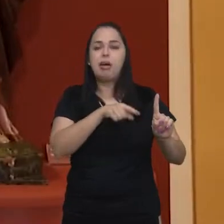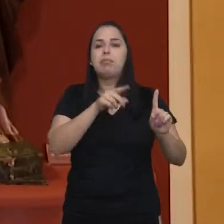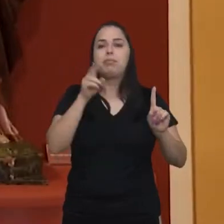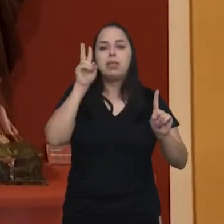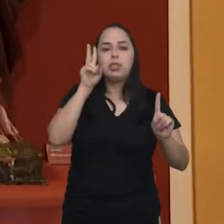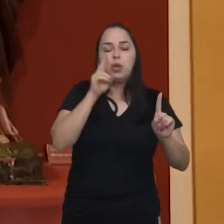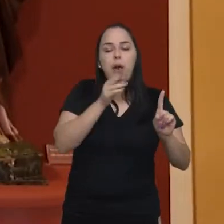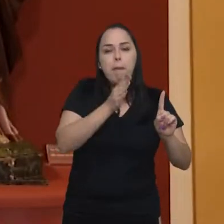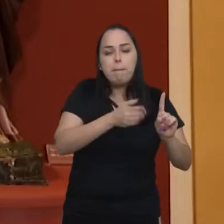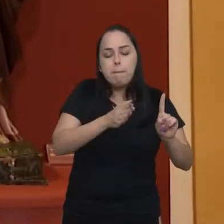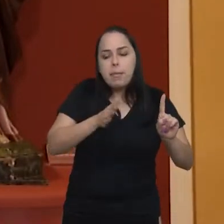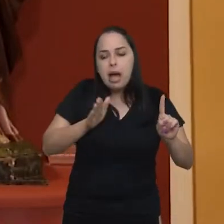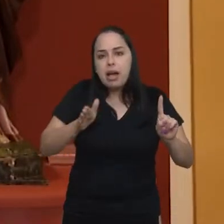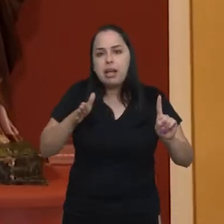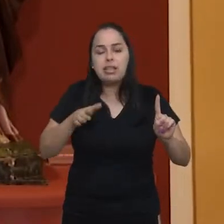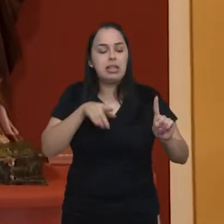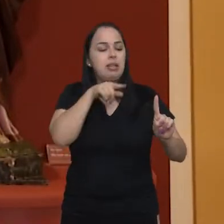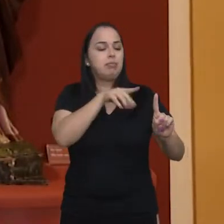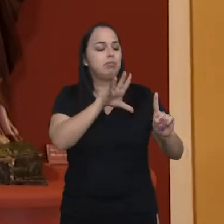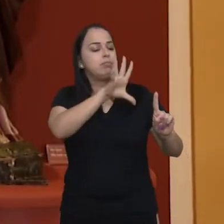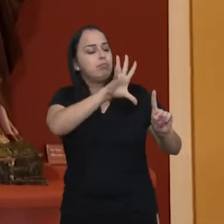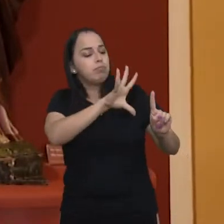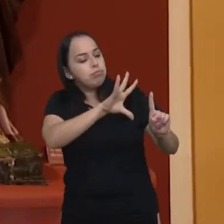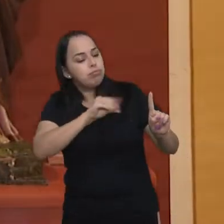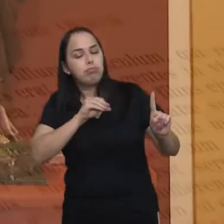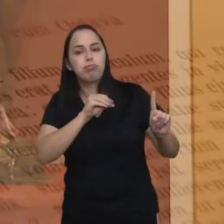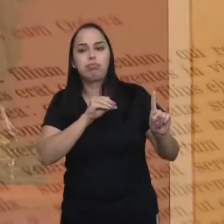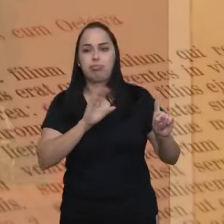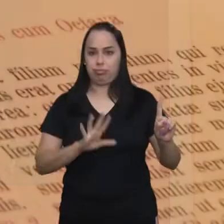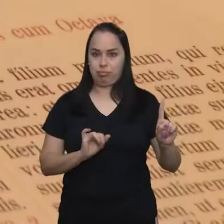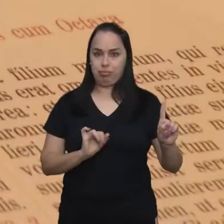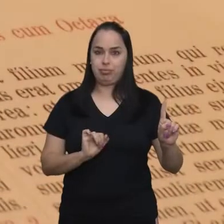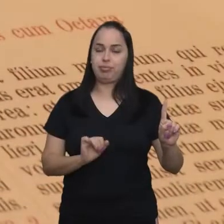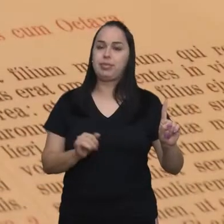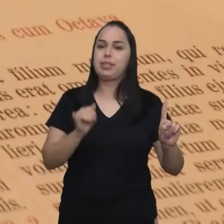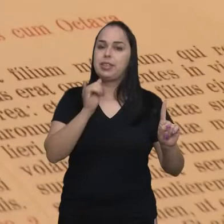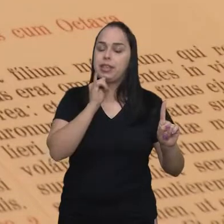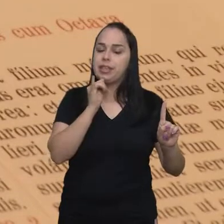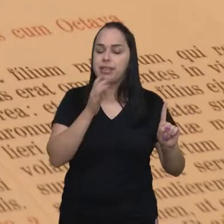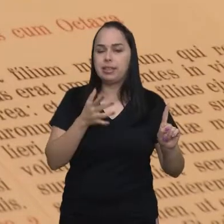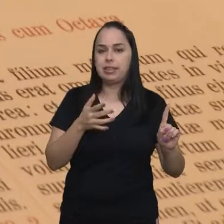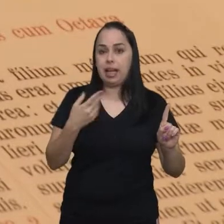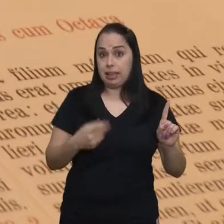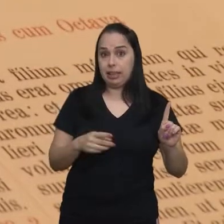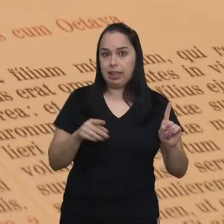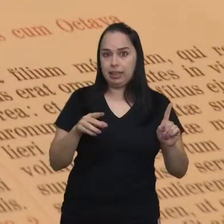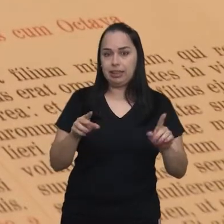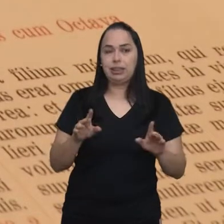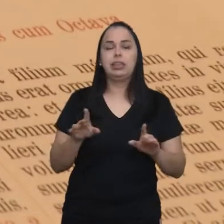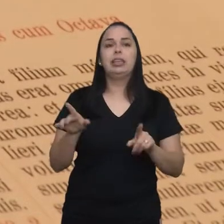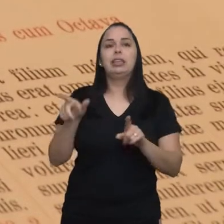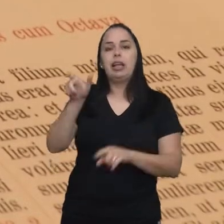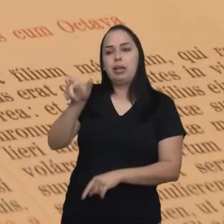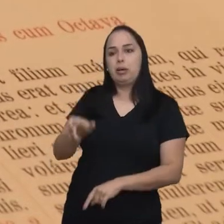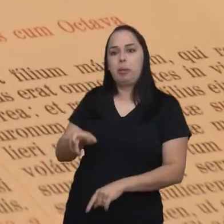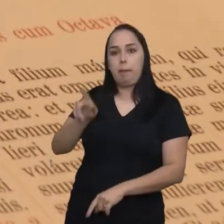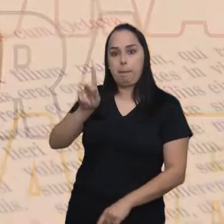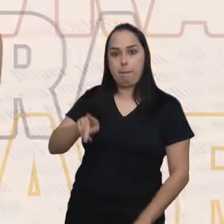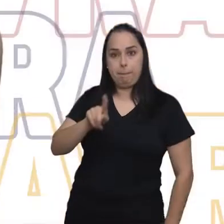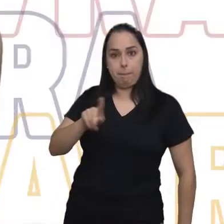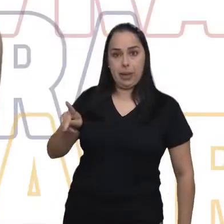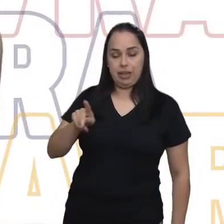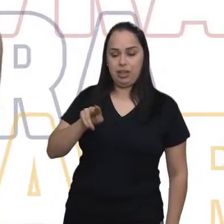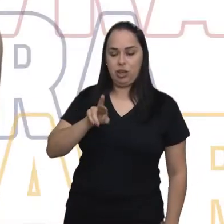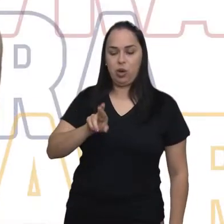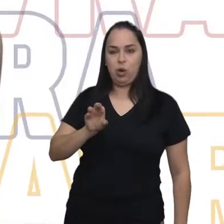a passo, ou uma história até para servir de exemplo. Nós temos aí, aqui mesmo com a gente, o padre Rodolfo